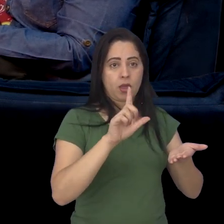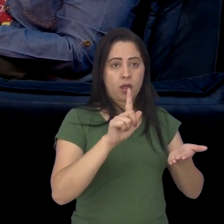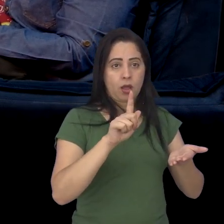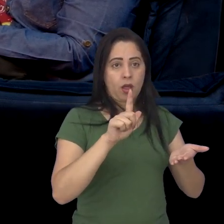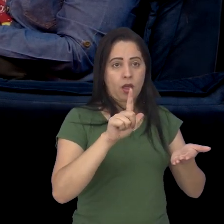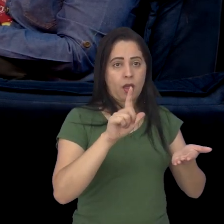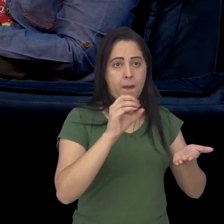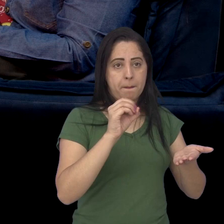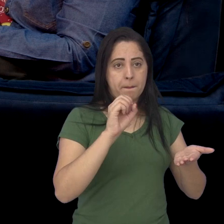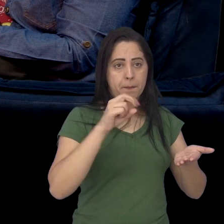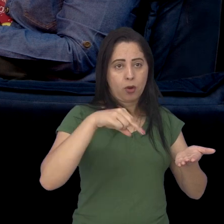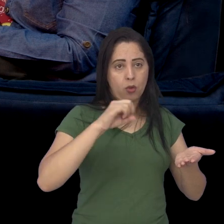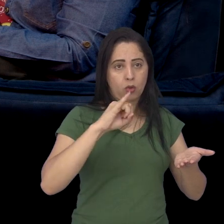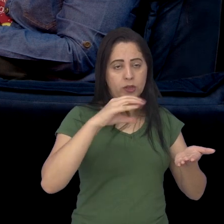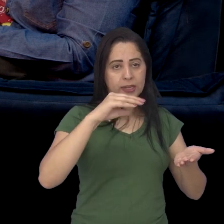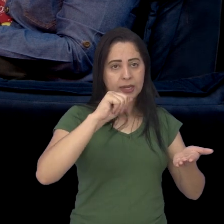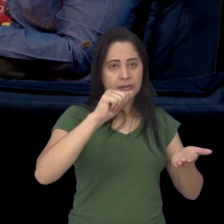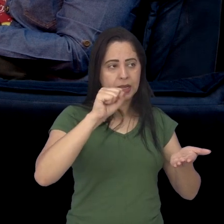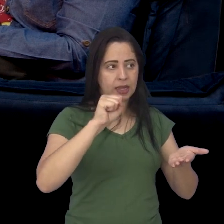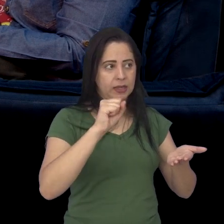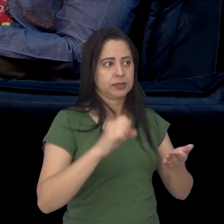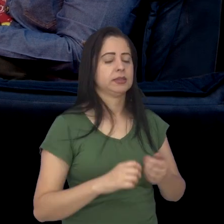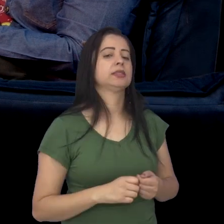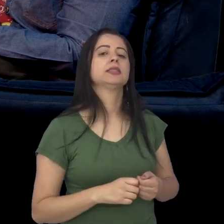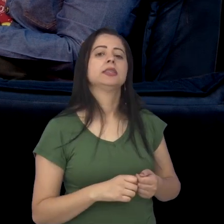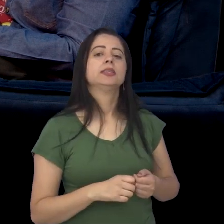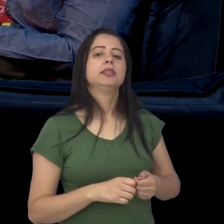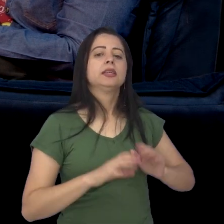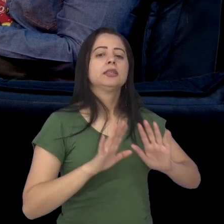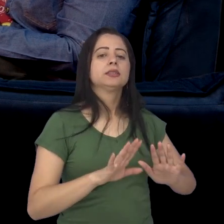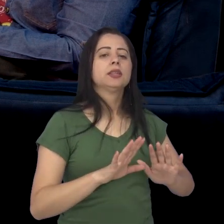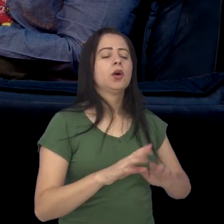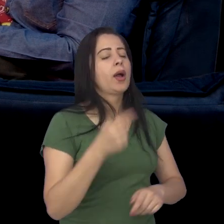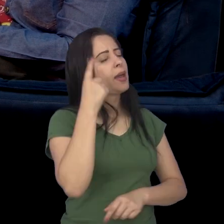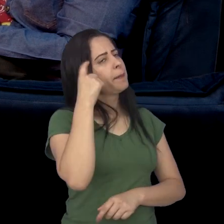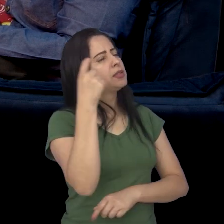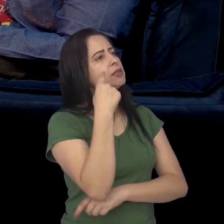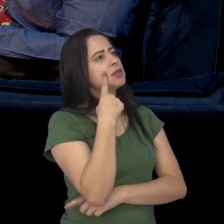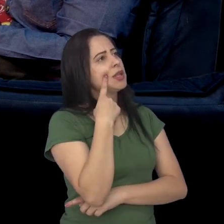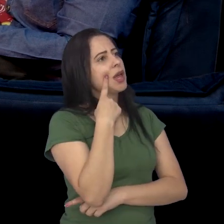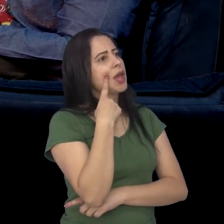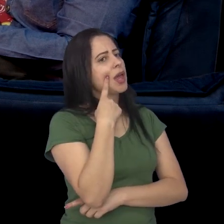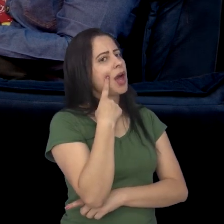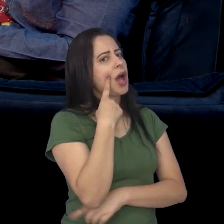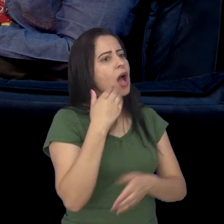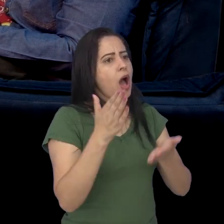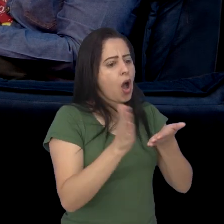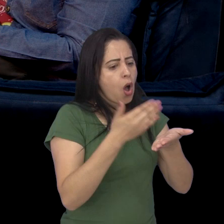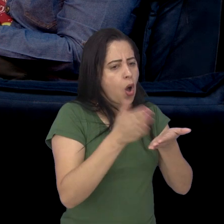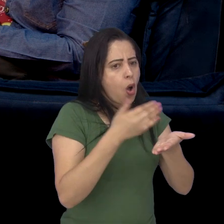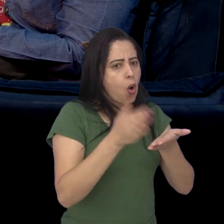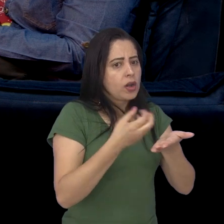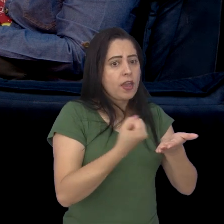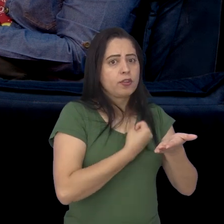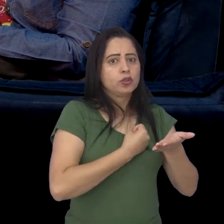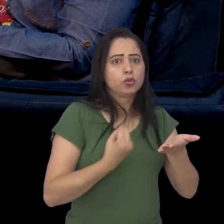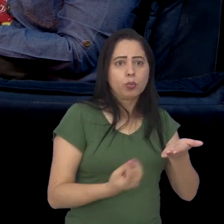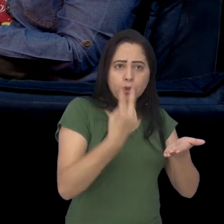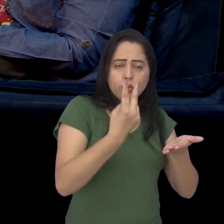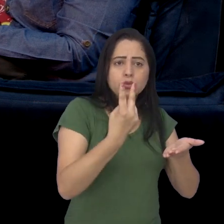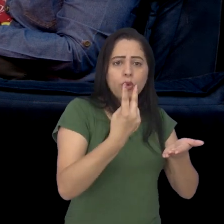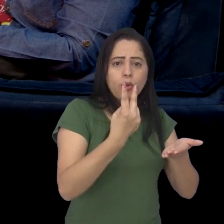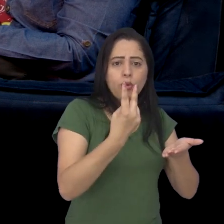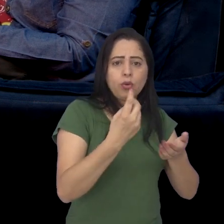eles viram que muitos jornalistas seguiam o blog deles, de fazer um Blônicas 2 com a história dos leitores